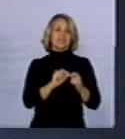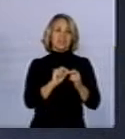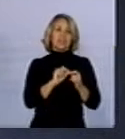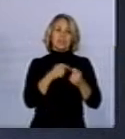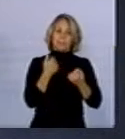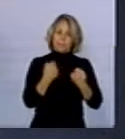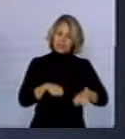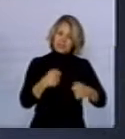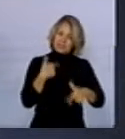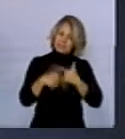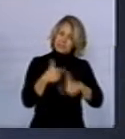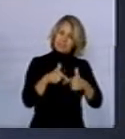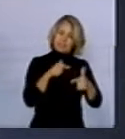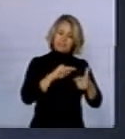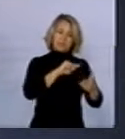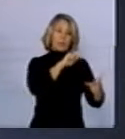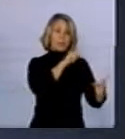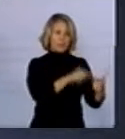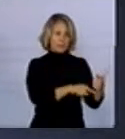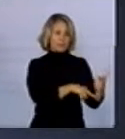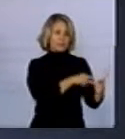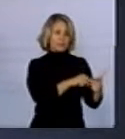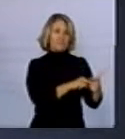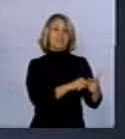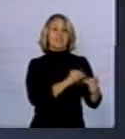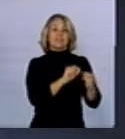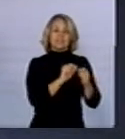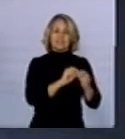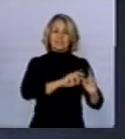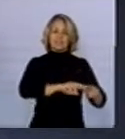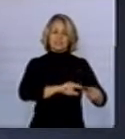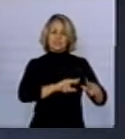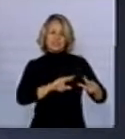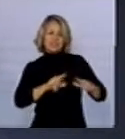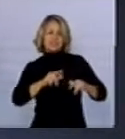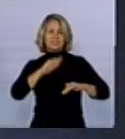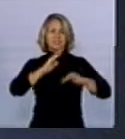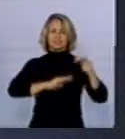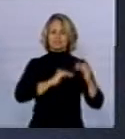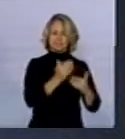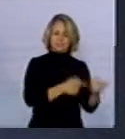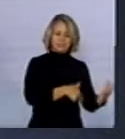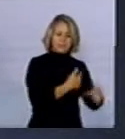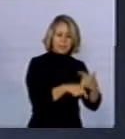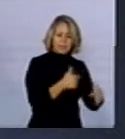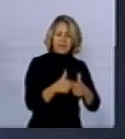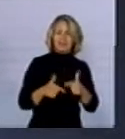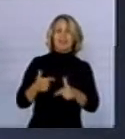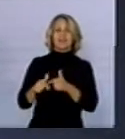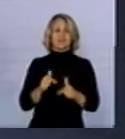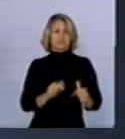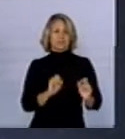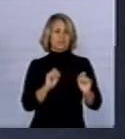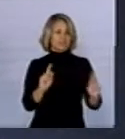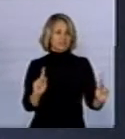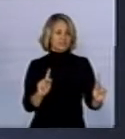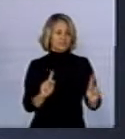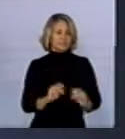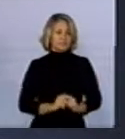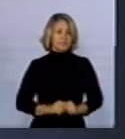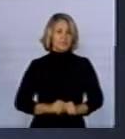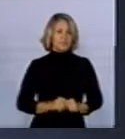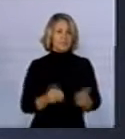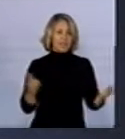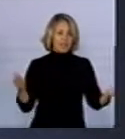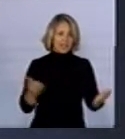o seu serviço. Esse é um ponto. E fizeram relevantes investimentos de infraestrutura nas suas pequenas operações. Então,